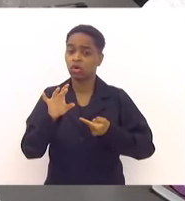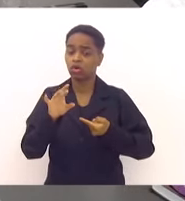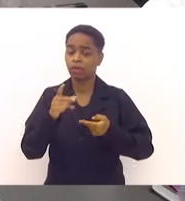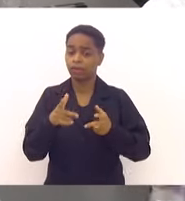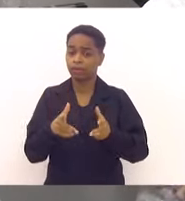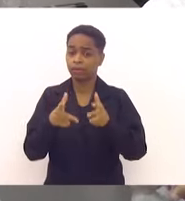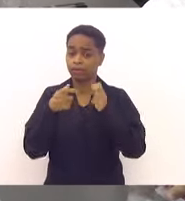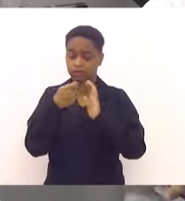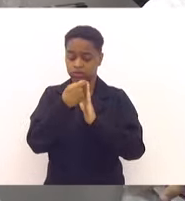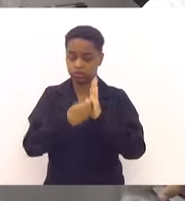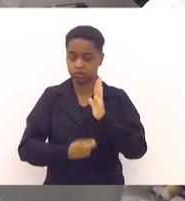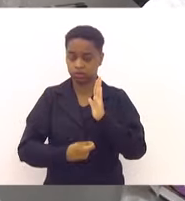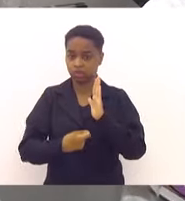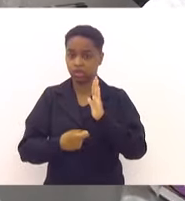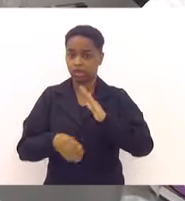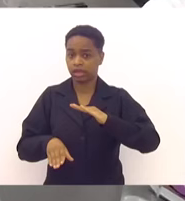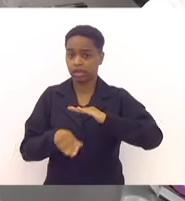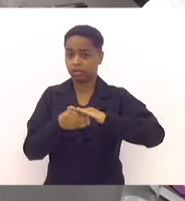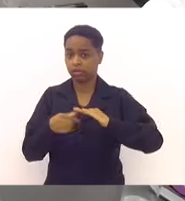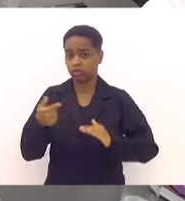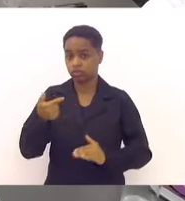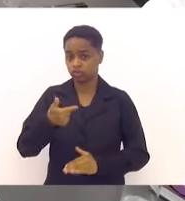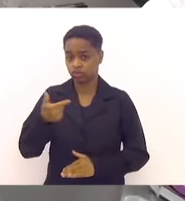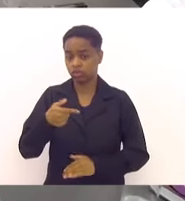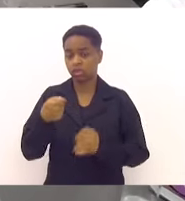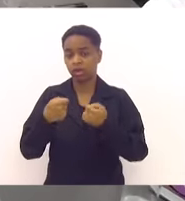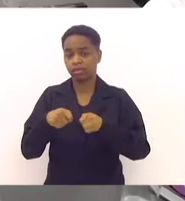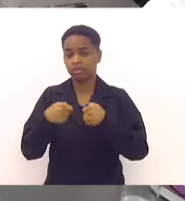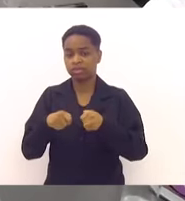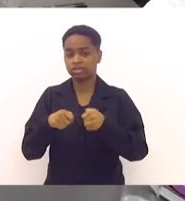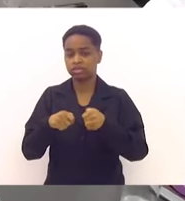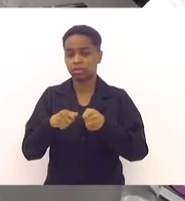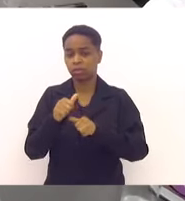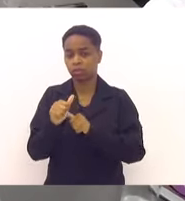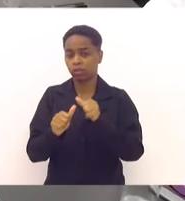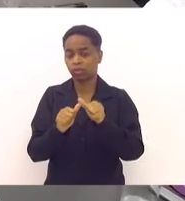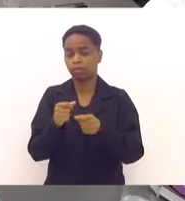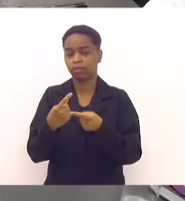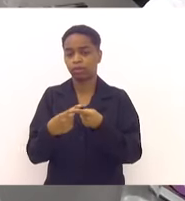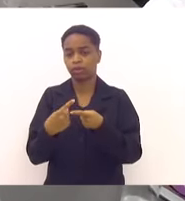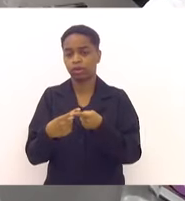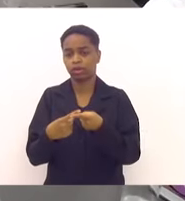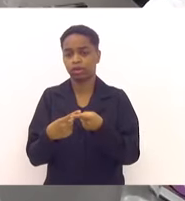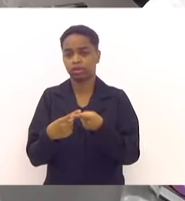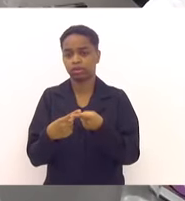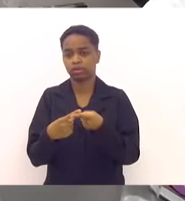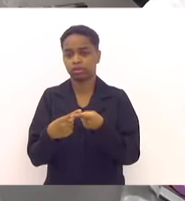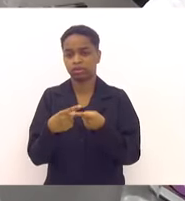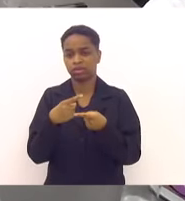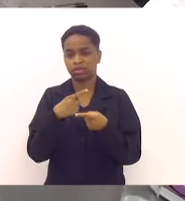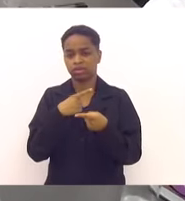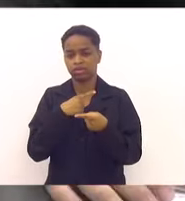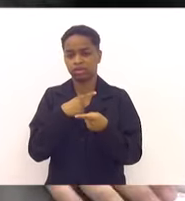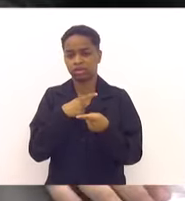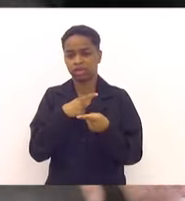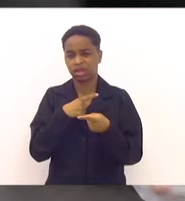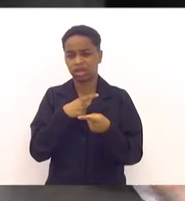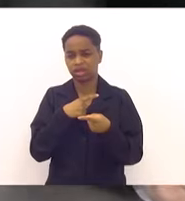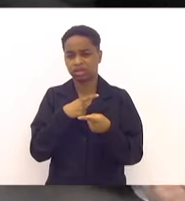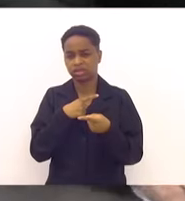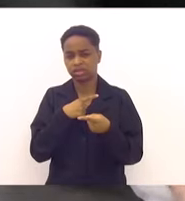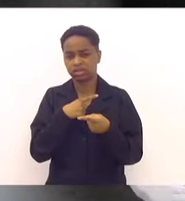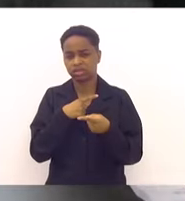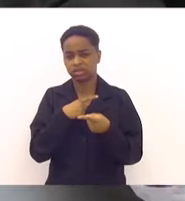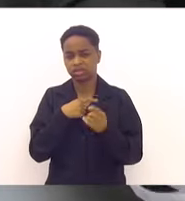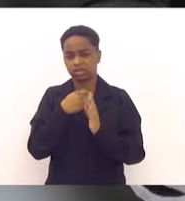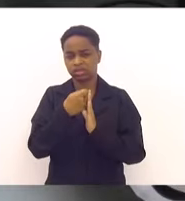na redação da emenda 2. Tem que fazer uma pequena retificação, porque tem numa das. Na